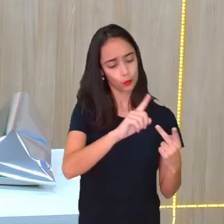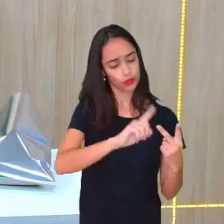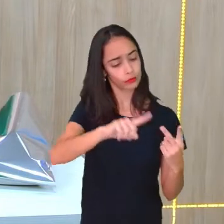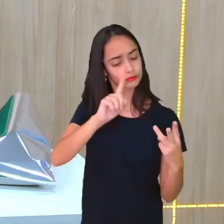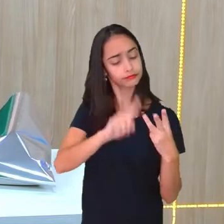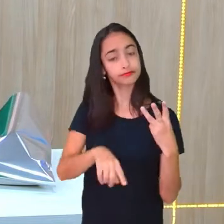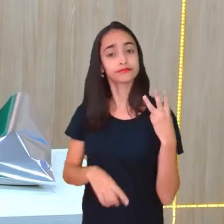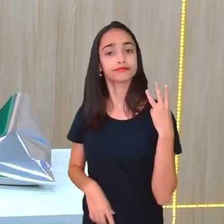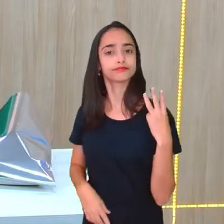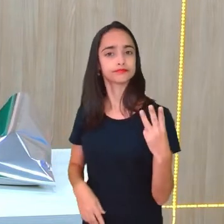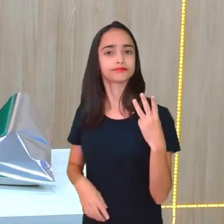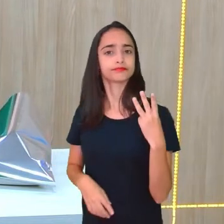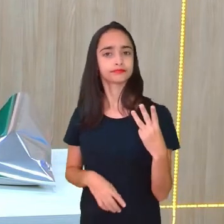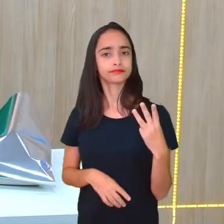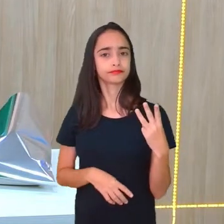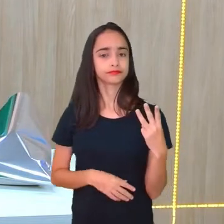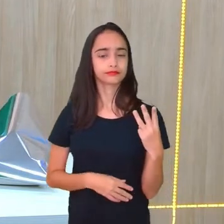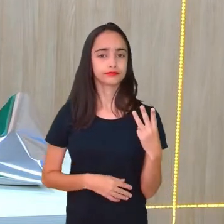1, 2, 3.